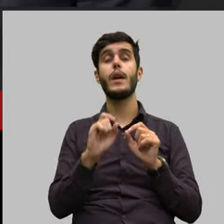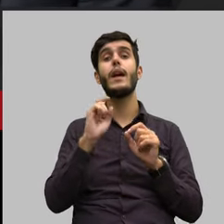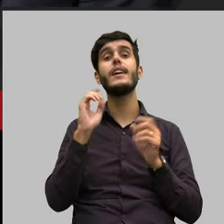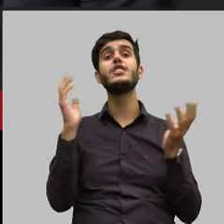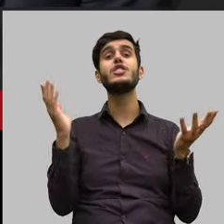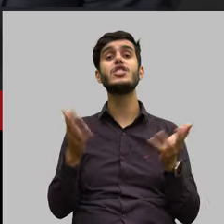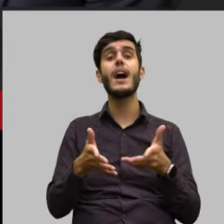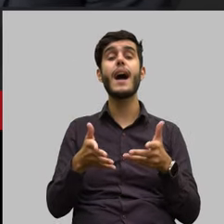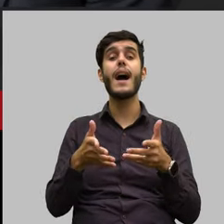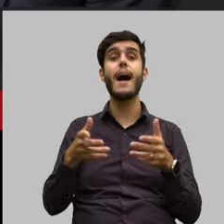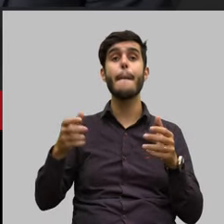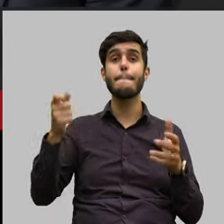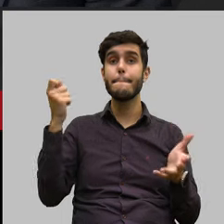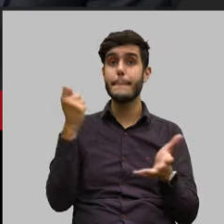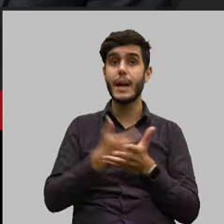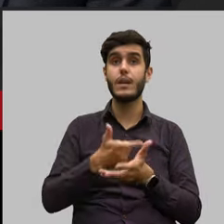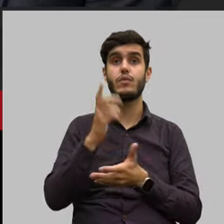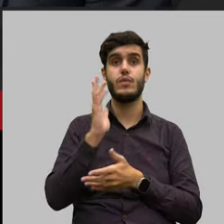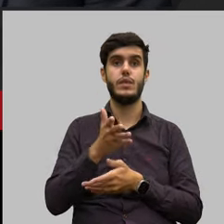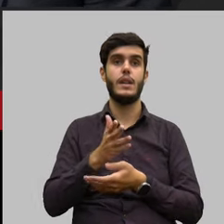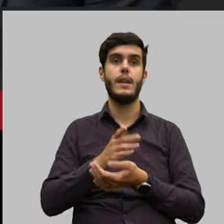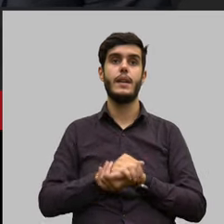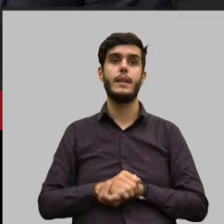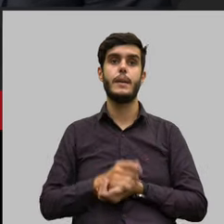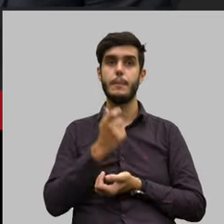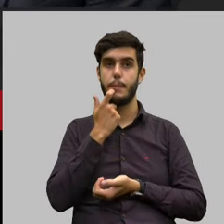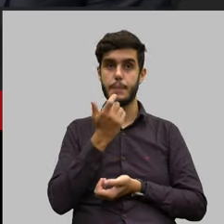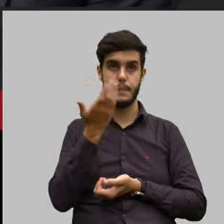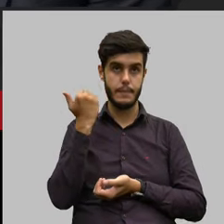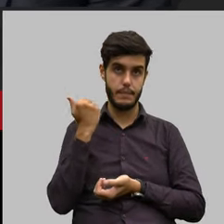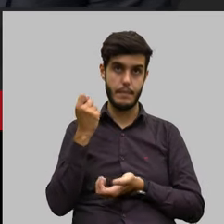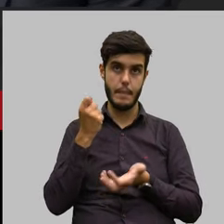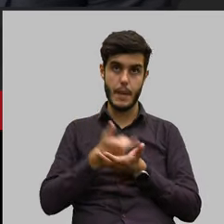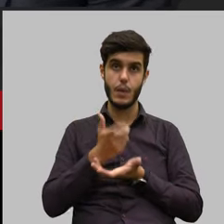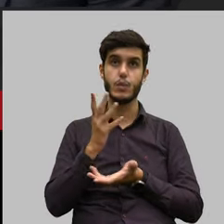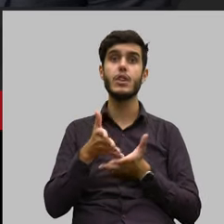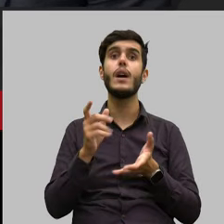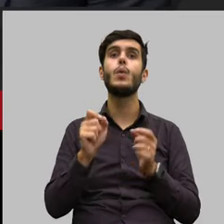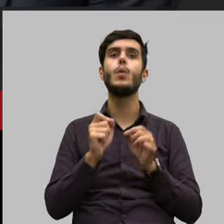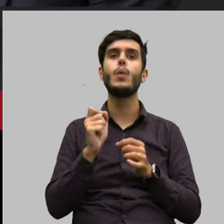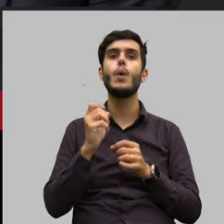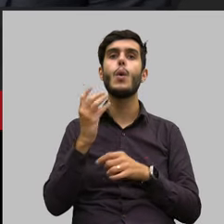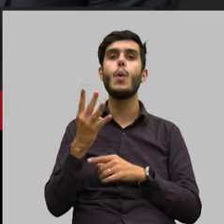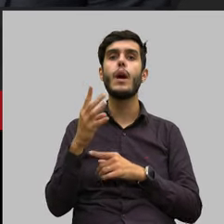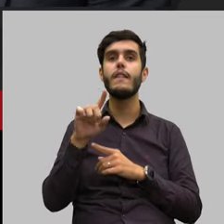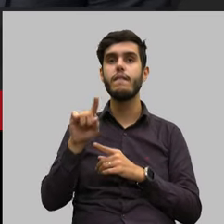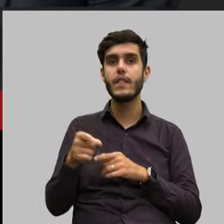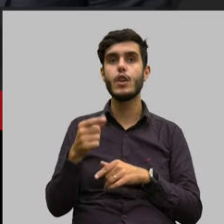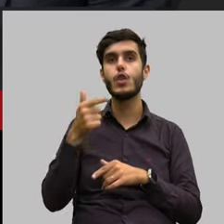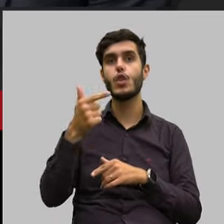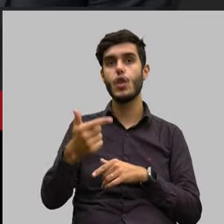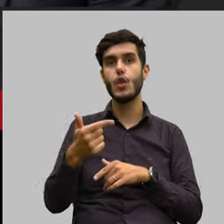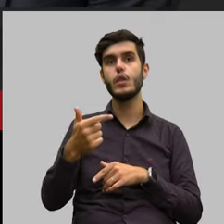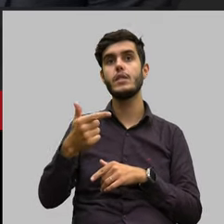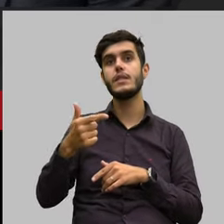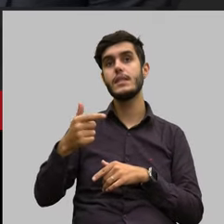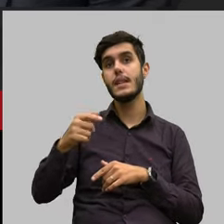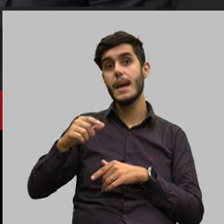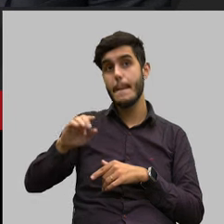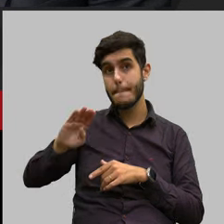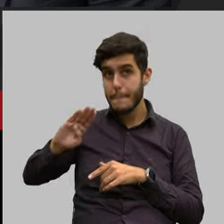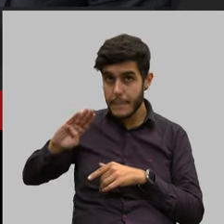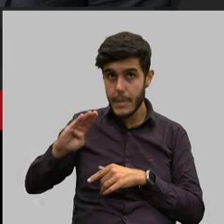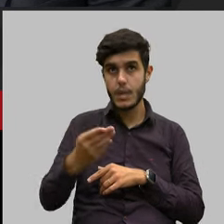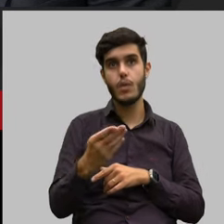Eh no no no no recentemente né temos ali um total pago de 4,2 bilhões deais que